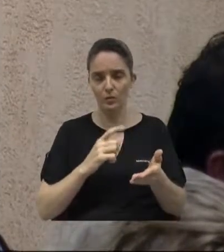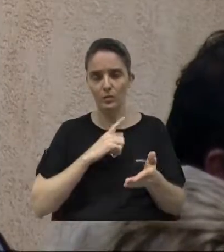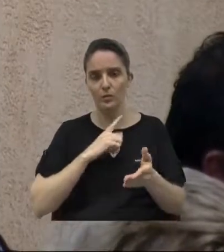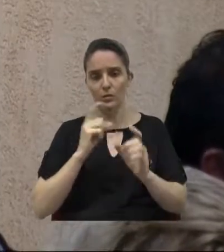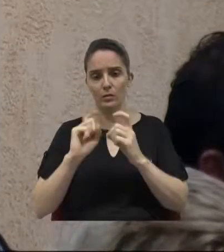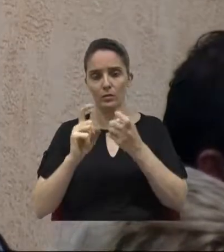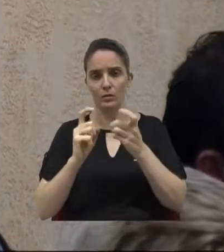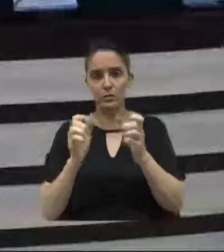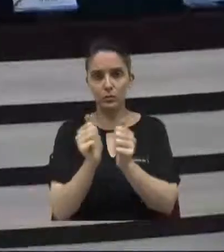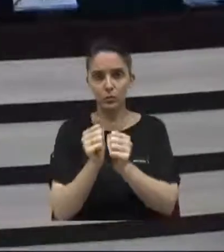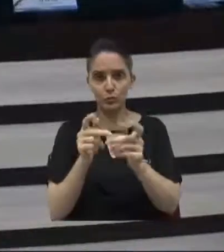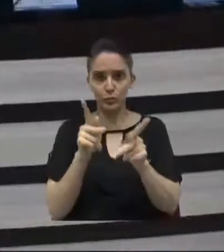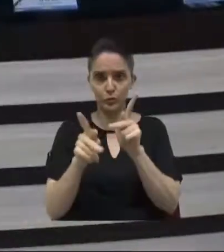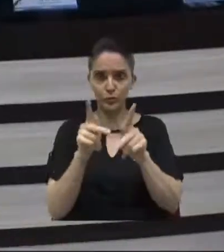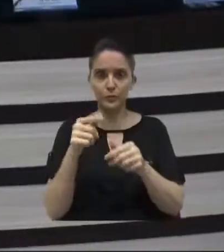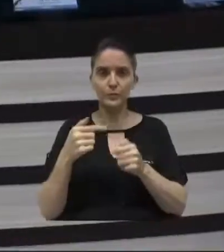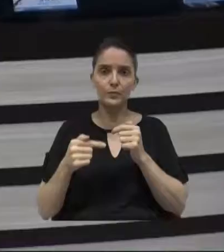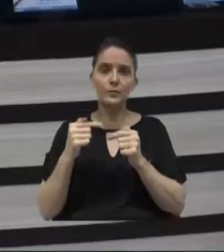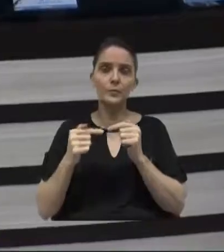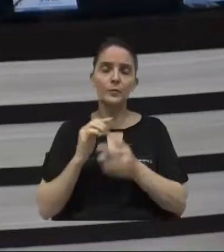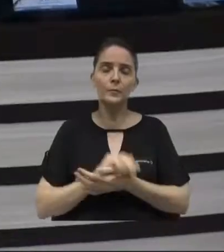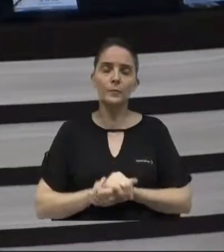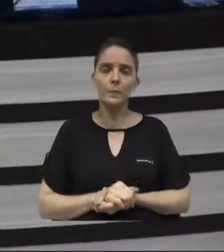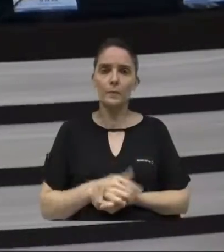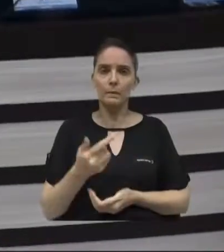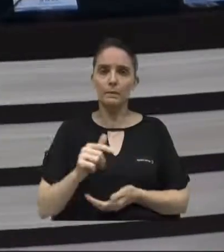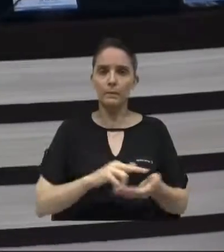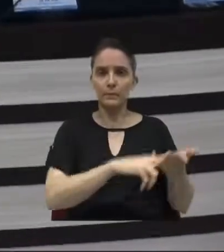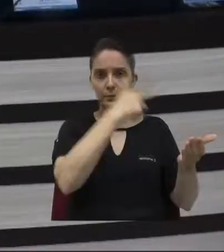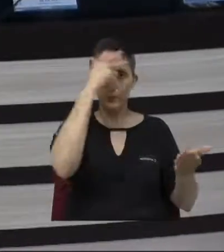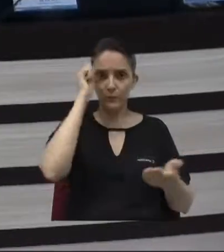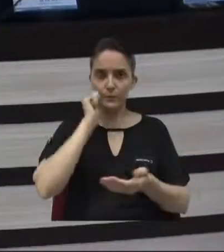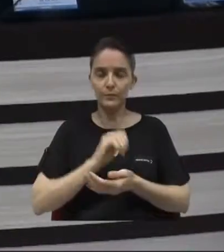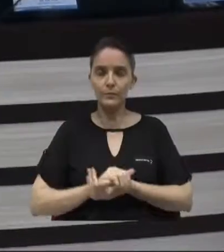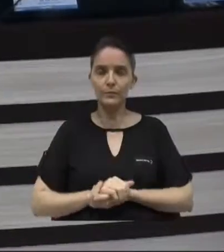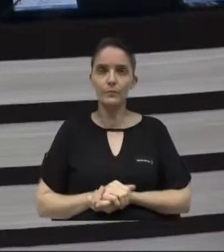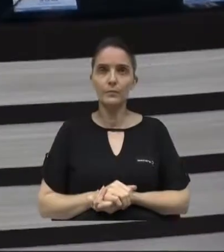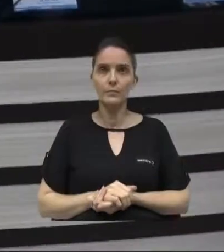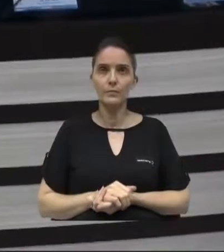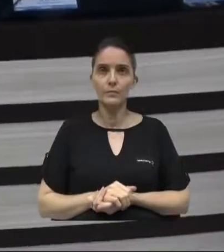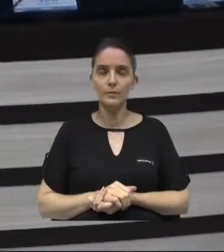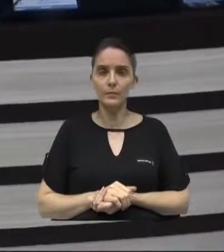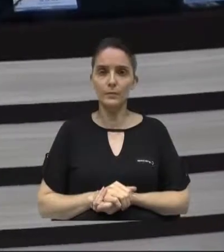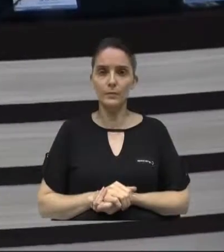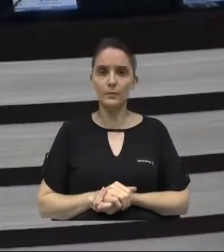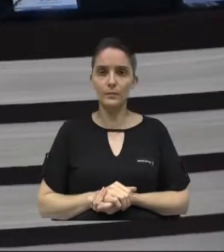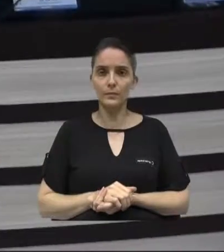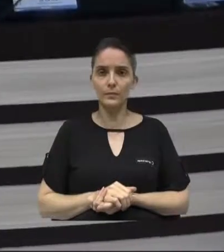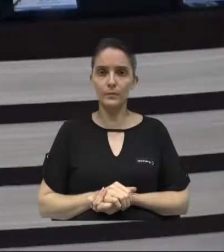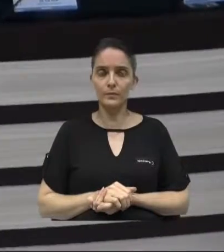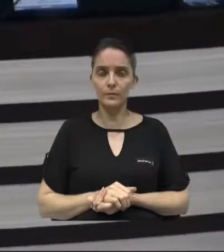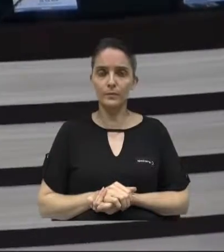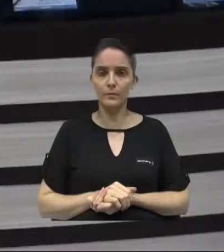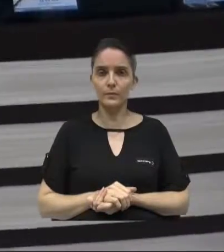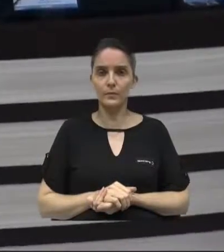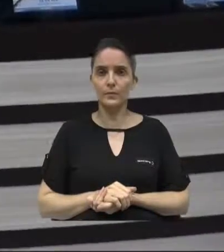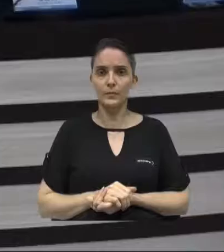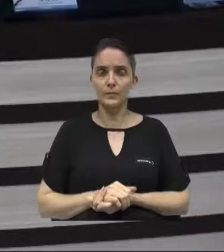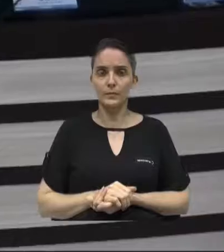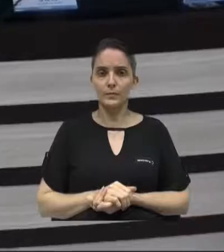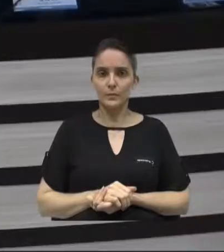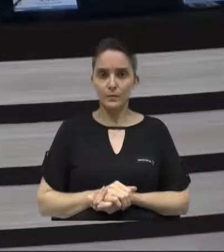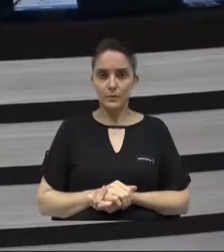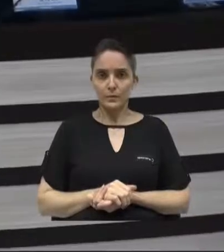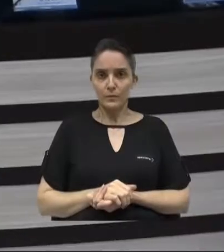presidente. Continue a discussão. Não havendo executivo. A matéria a ser lida, senhor presidente. Pois